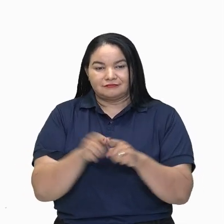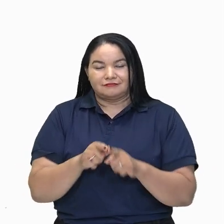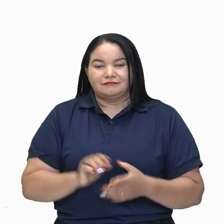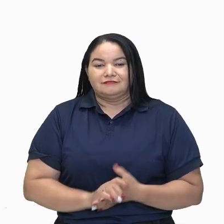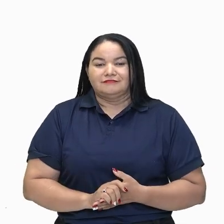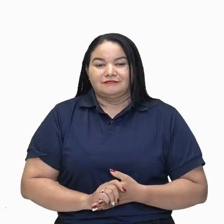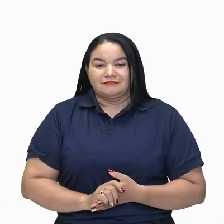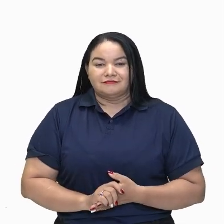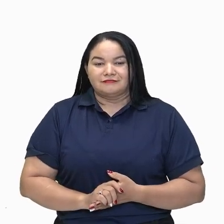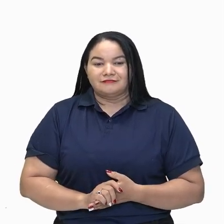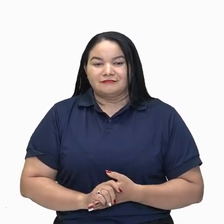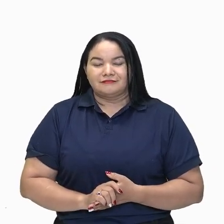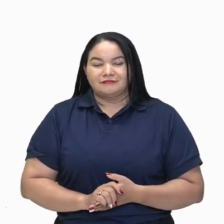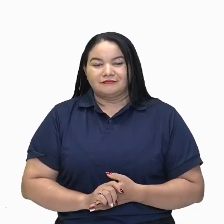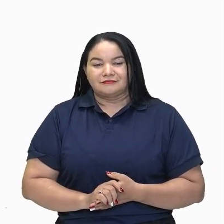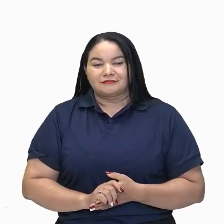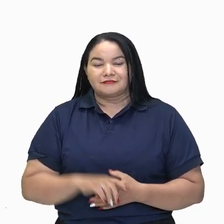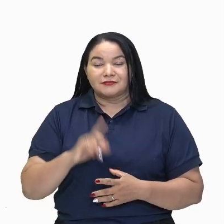também, né?